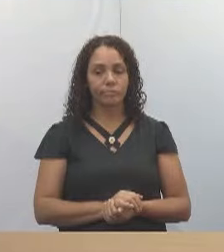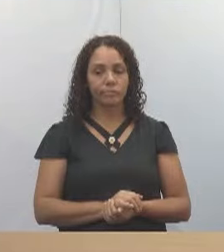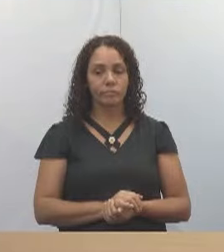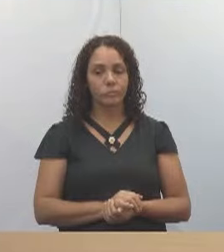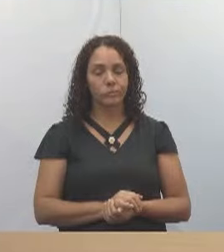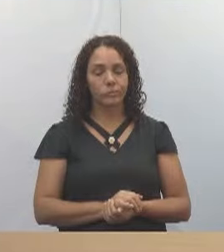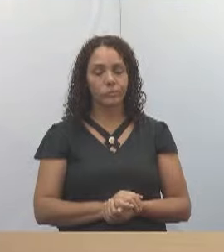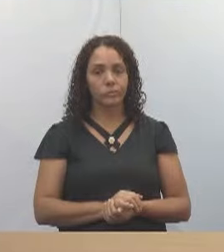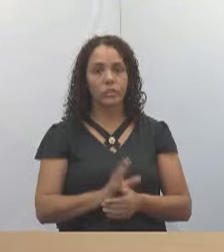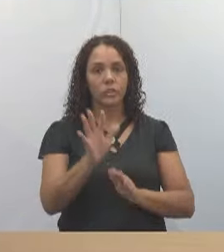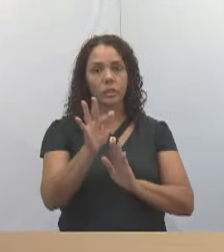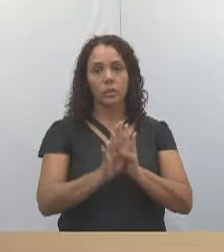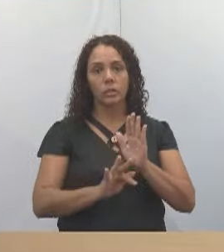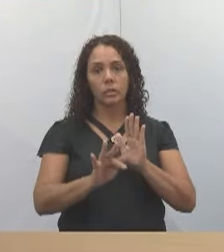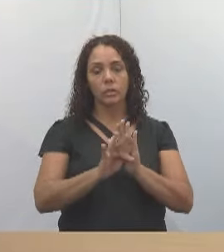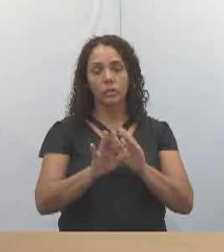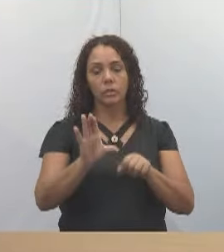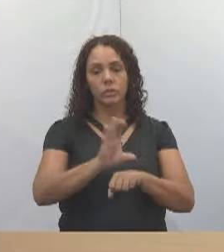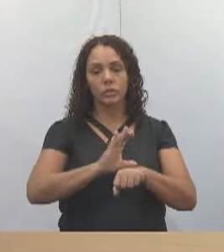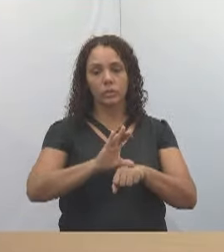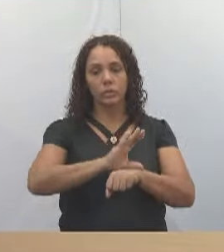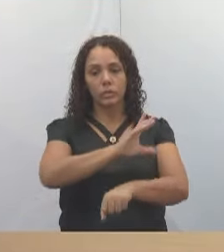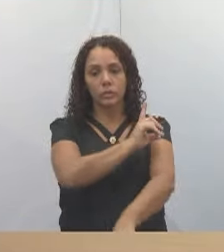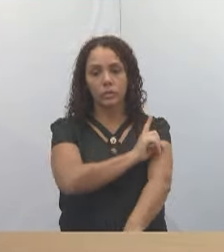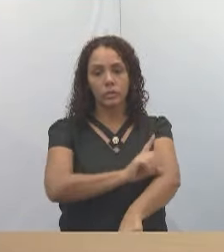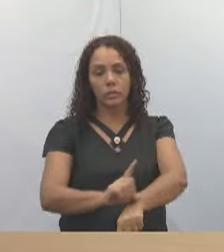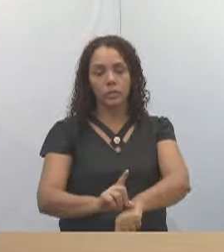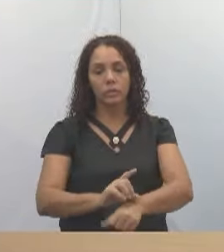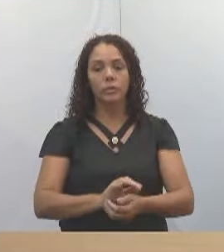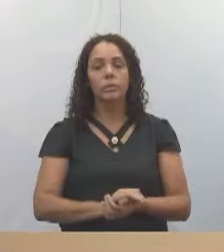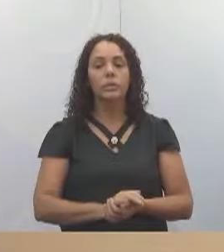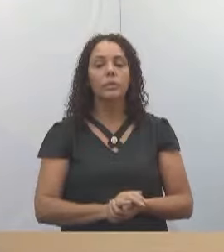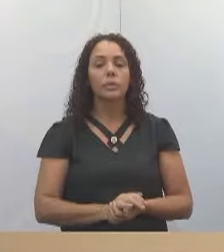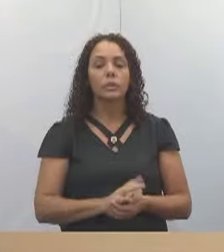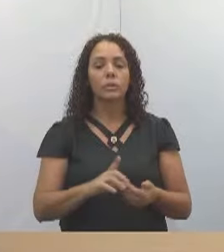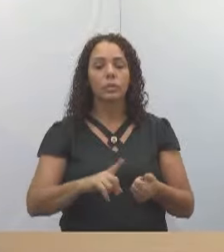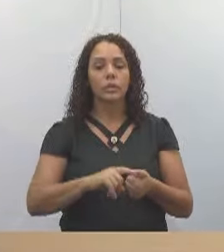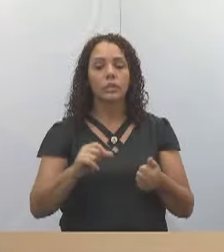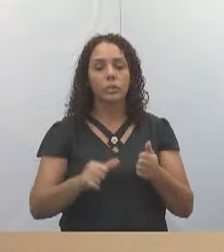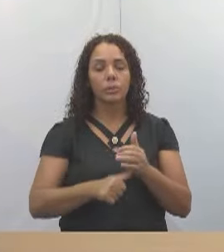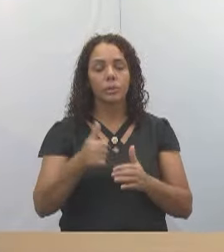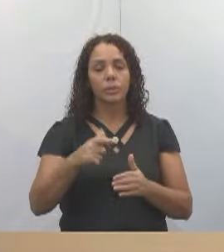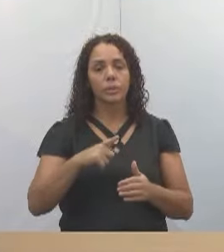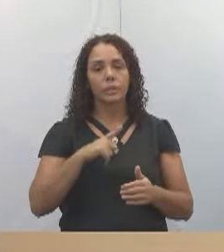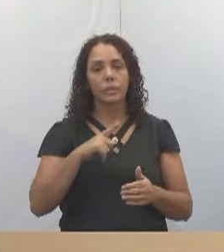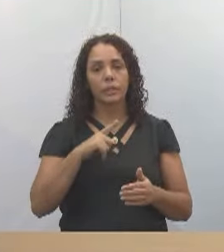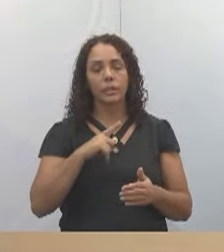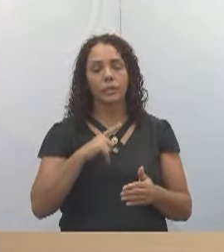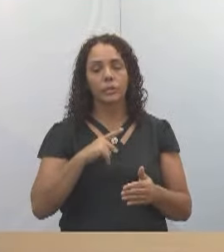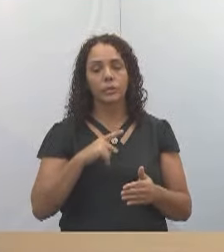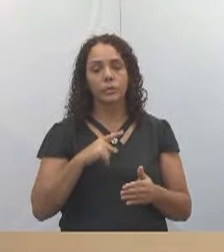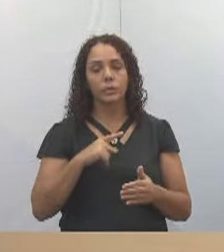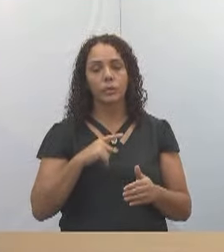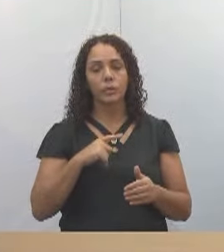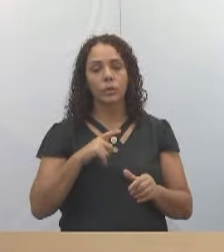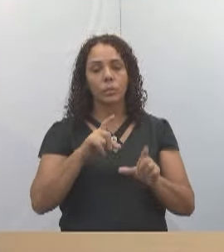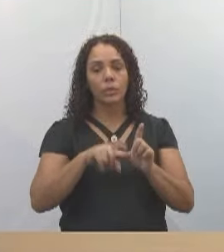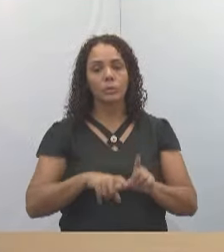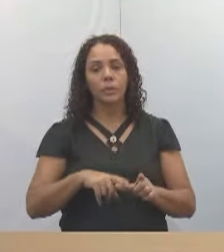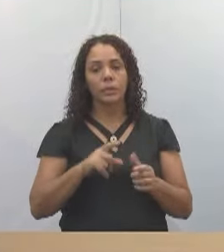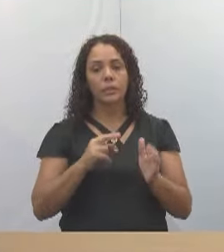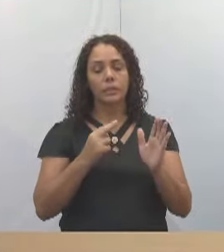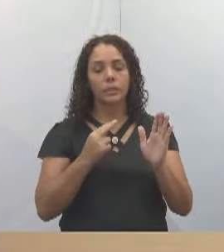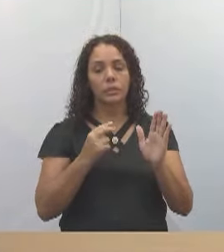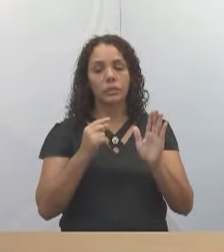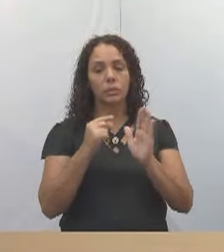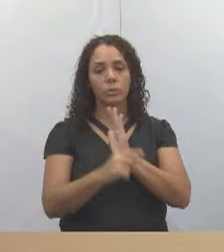da Constituição. Todavia, o capto do artigo 1º tem uma dependência lógica de seus parágrafos, os